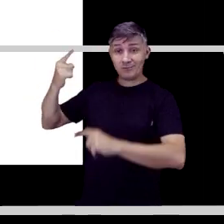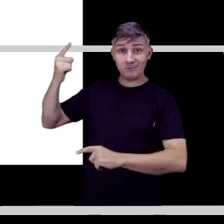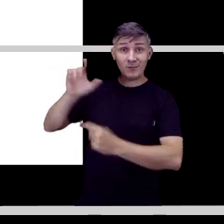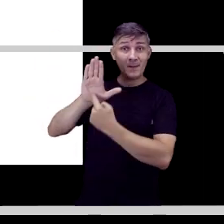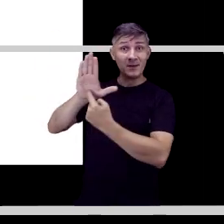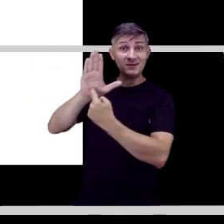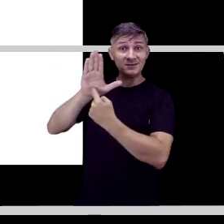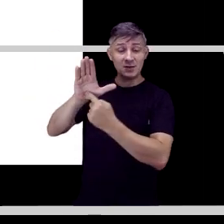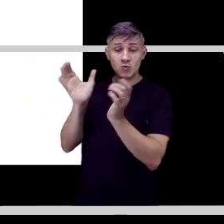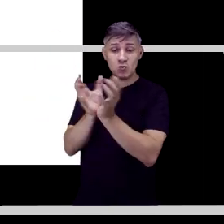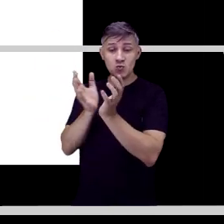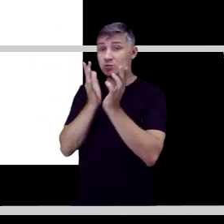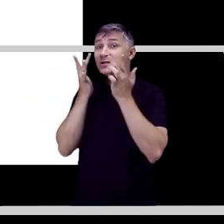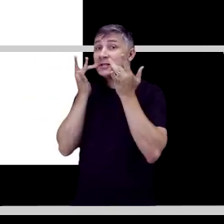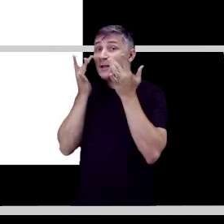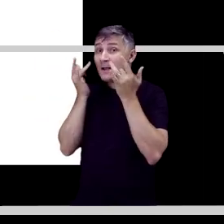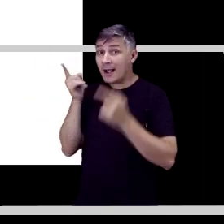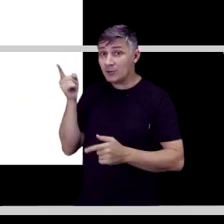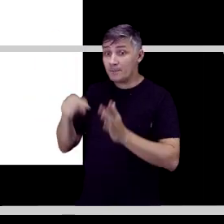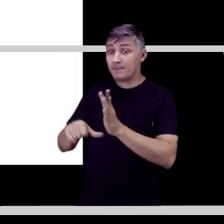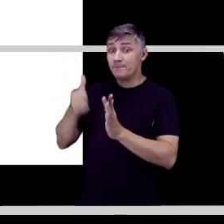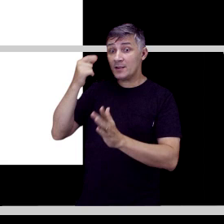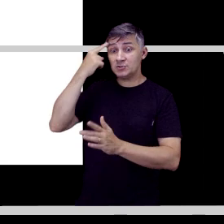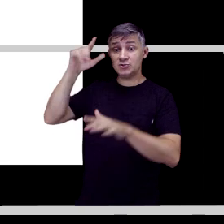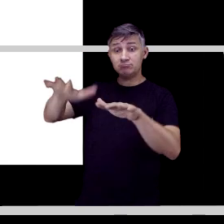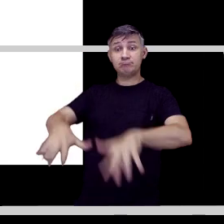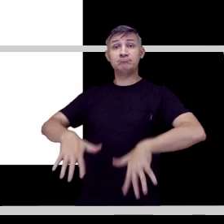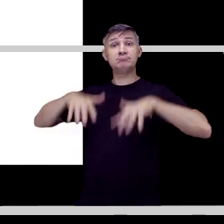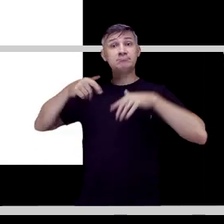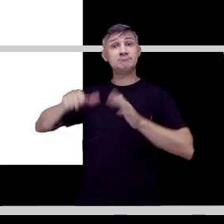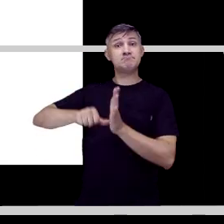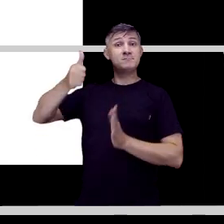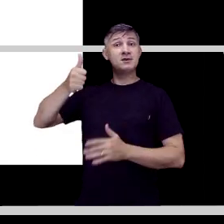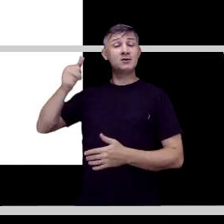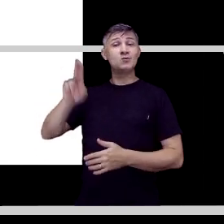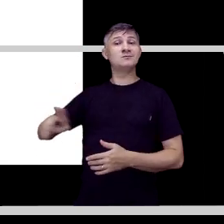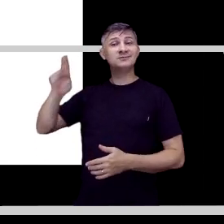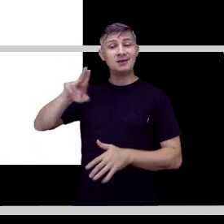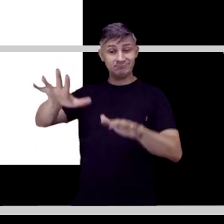uma apresentação de um grupo de teatro. Foi o primeiro dia em que a arquibancada foi